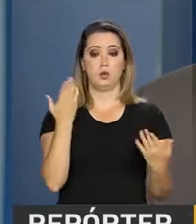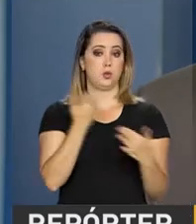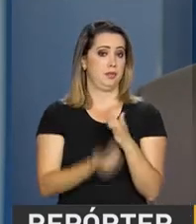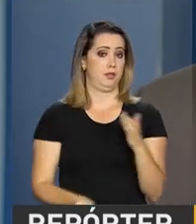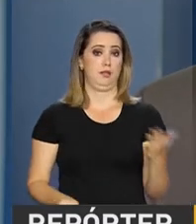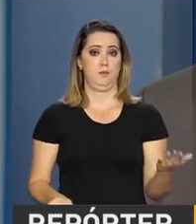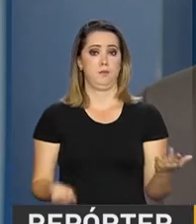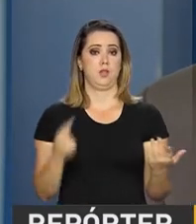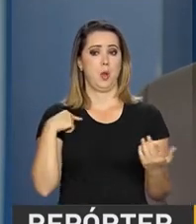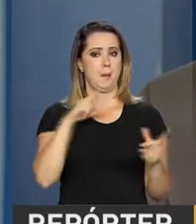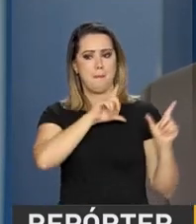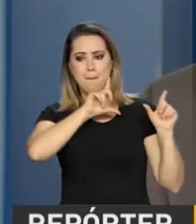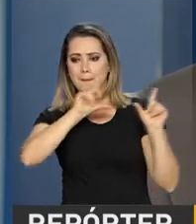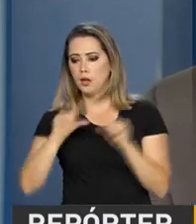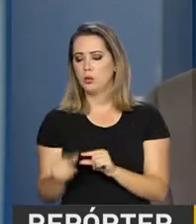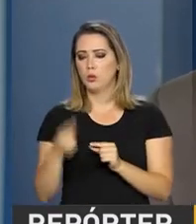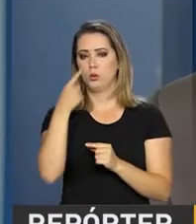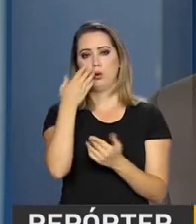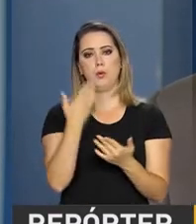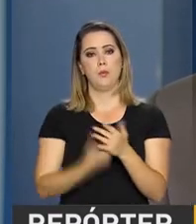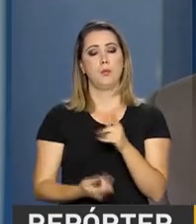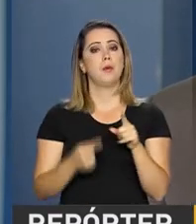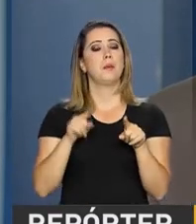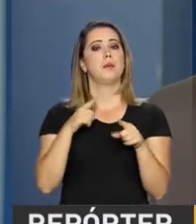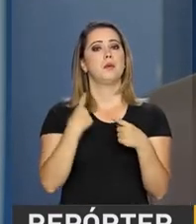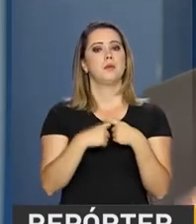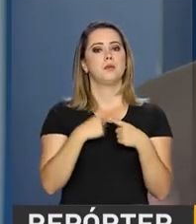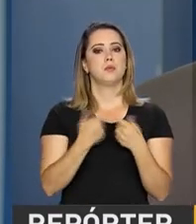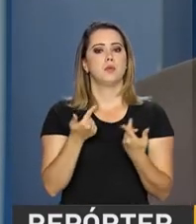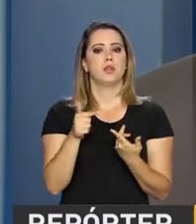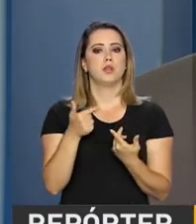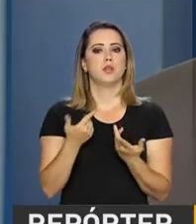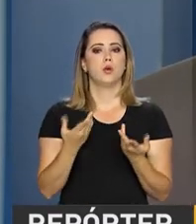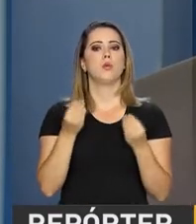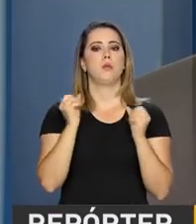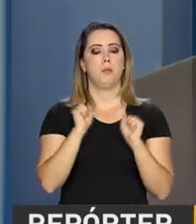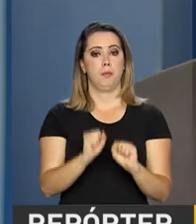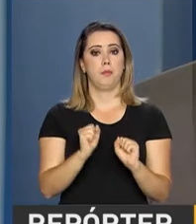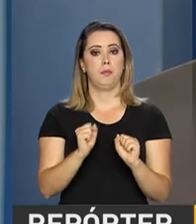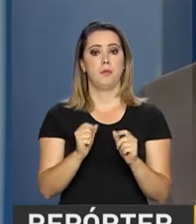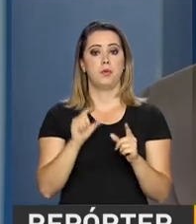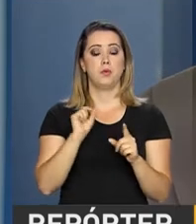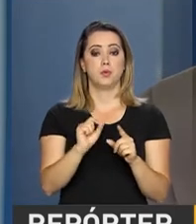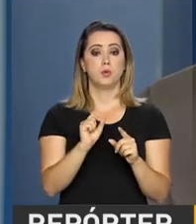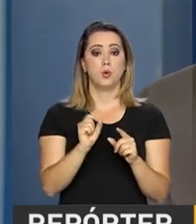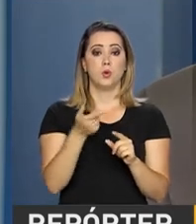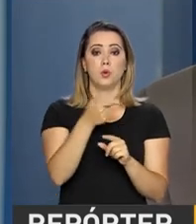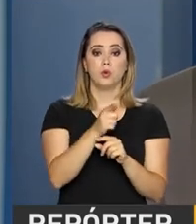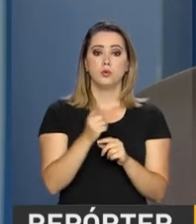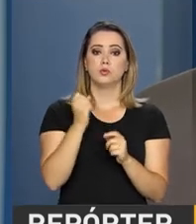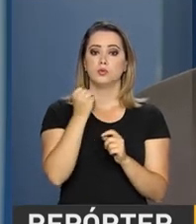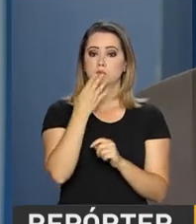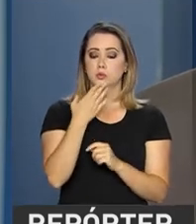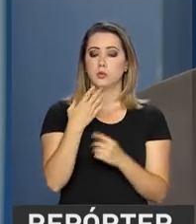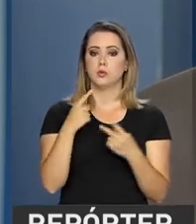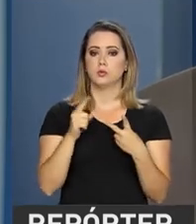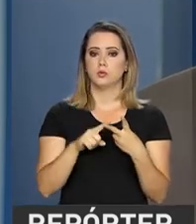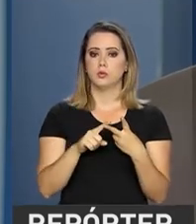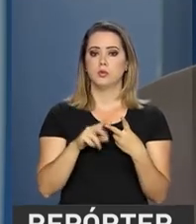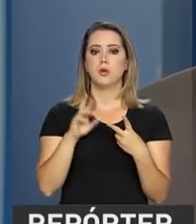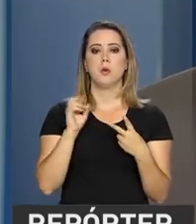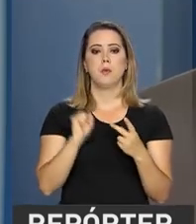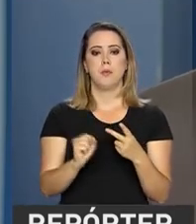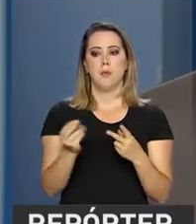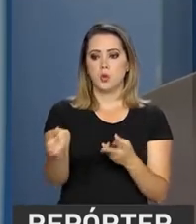outro investimento ele o menor risco de crédito que significa justamente aqueles que você não receber esse investimento tá outra vantagem do direto a flexibilidade